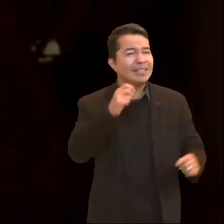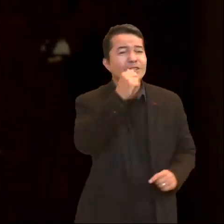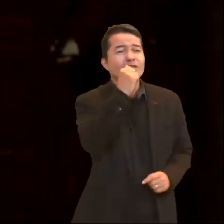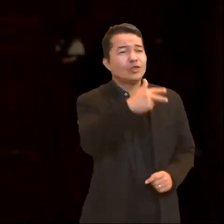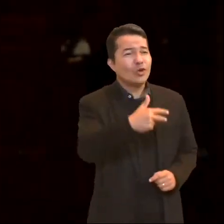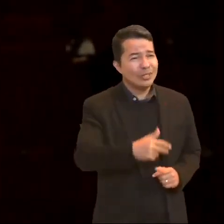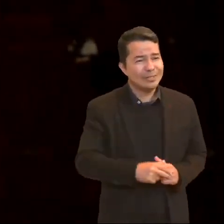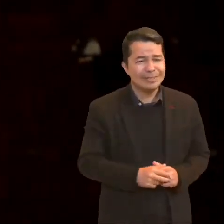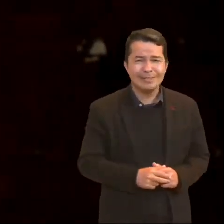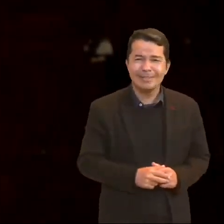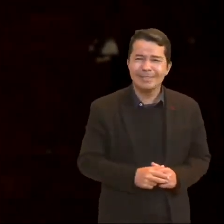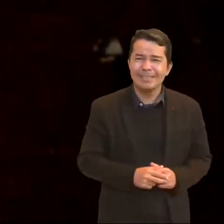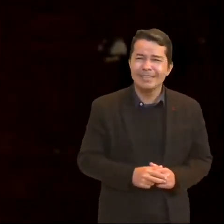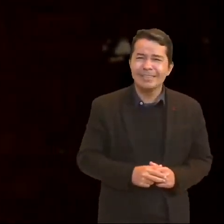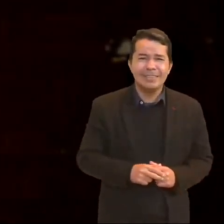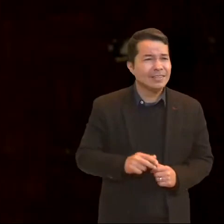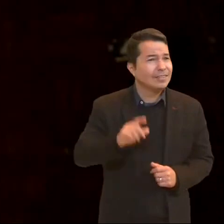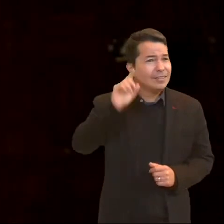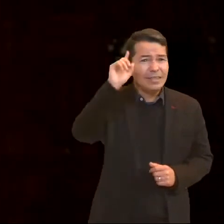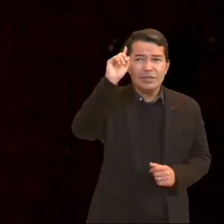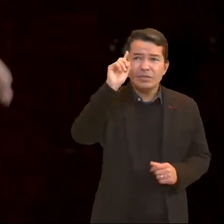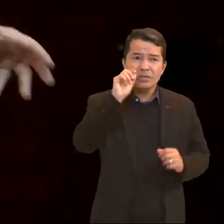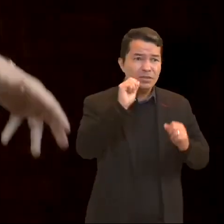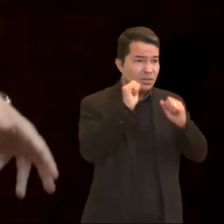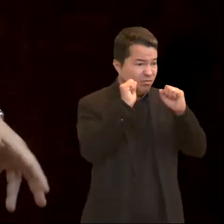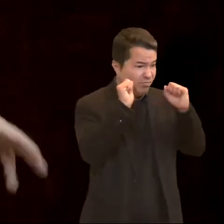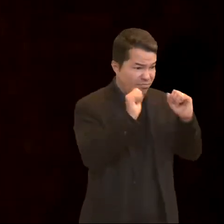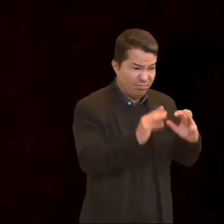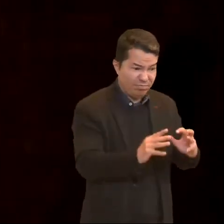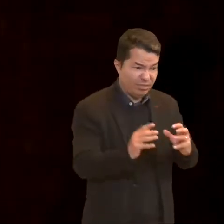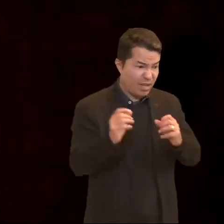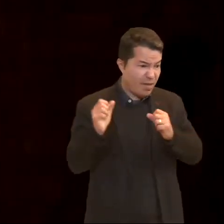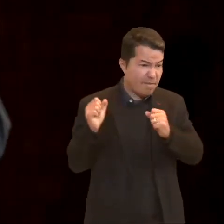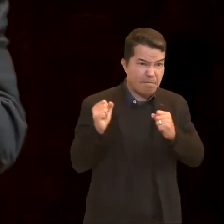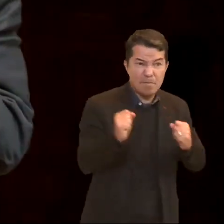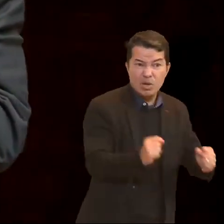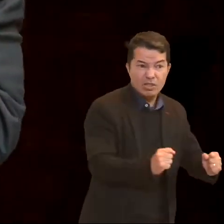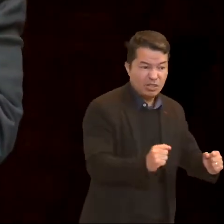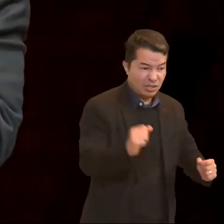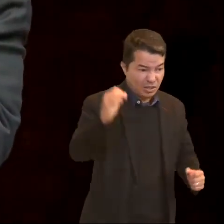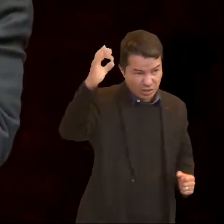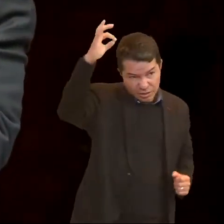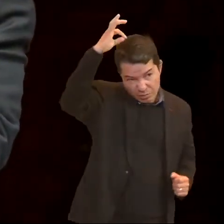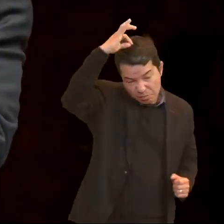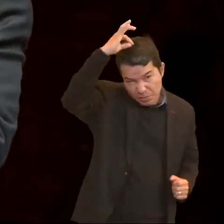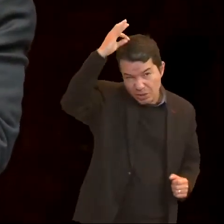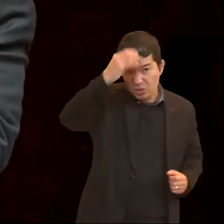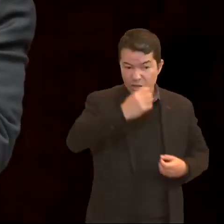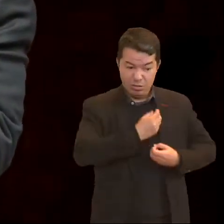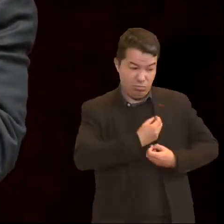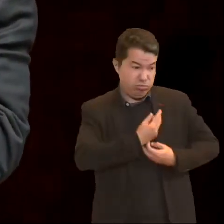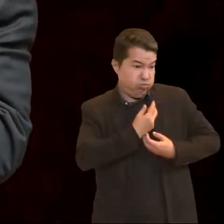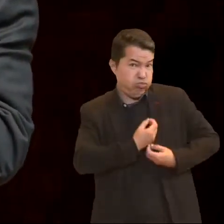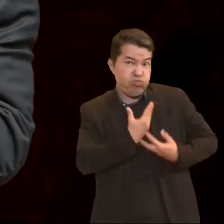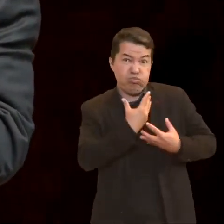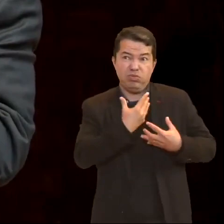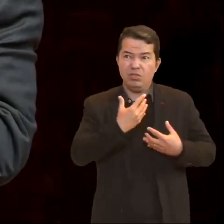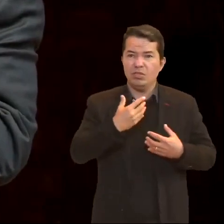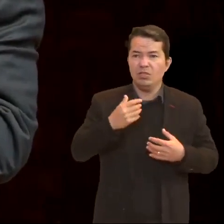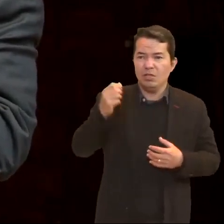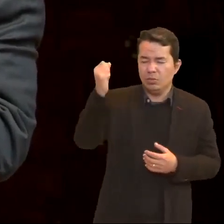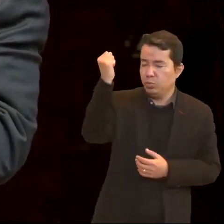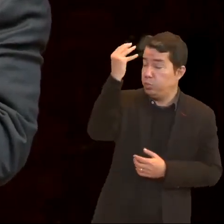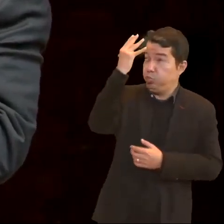derramou tudo que Jonas não podia ter. Ele derramou poder do Espírito para ele poder receber do alto